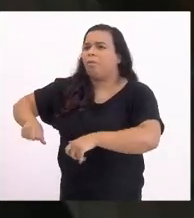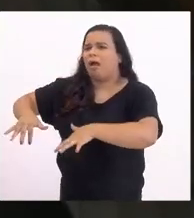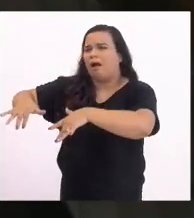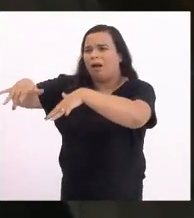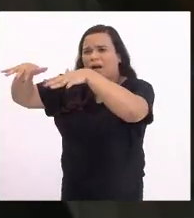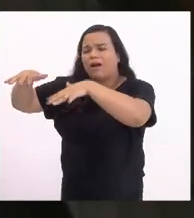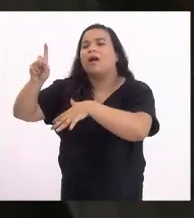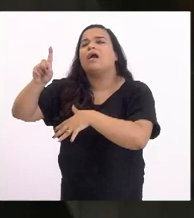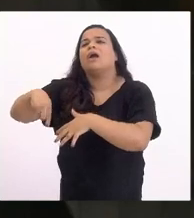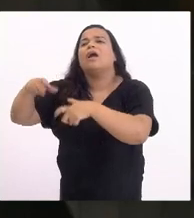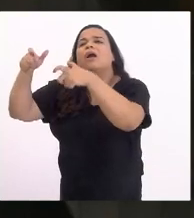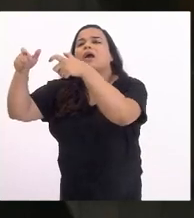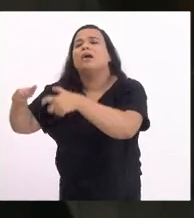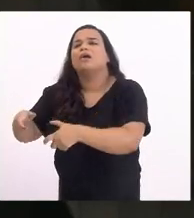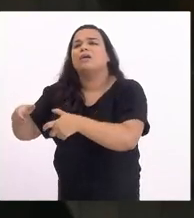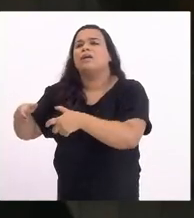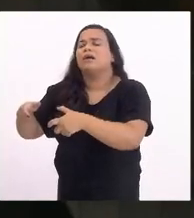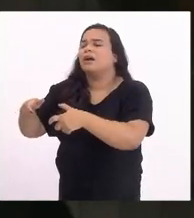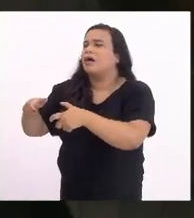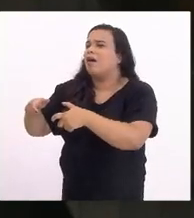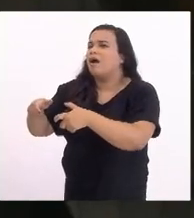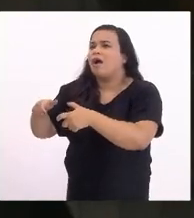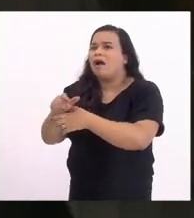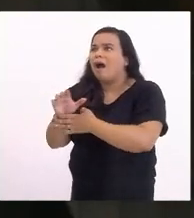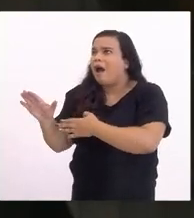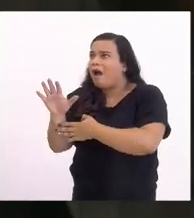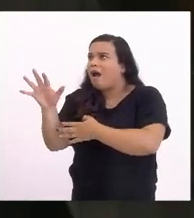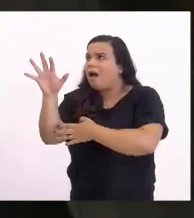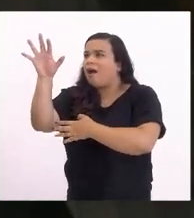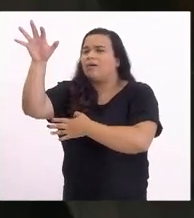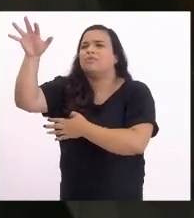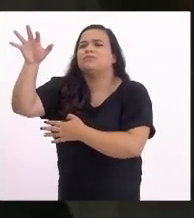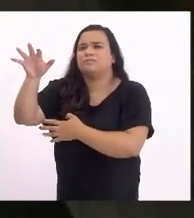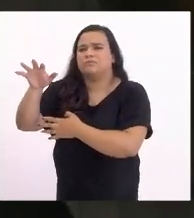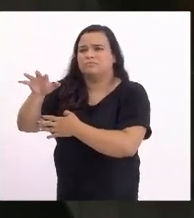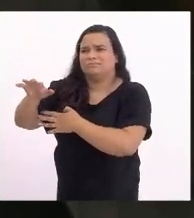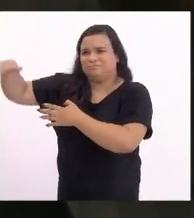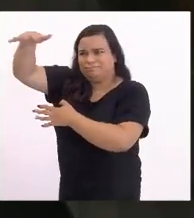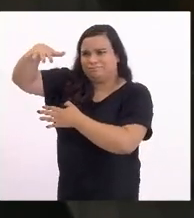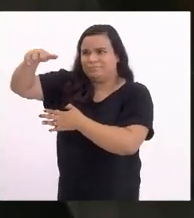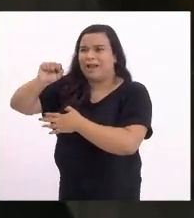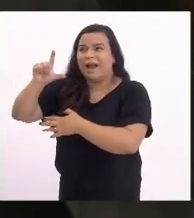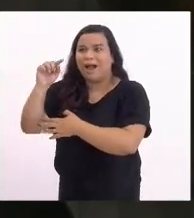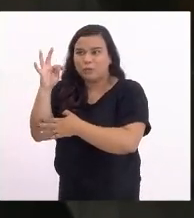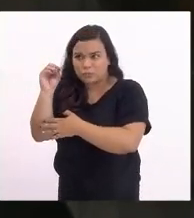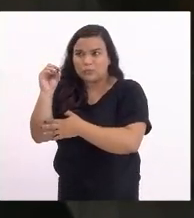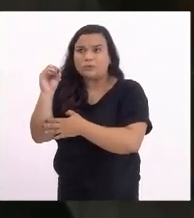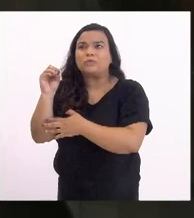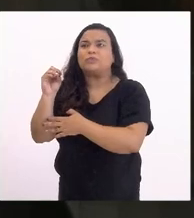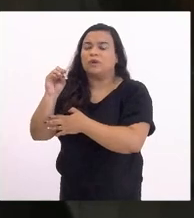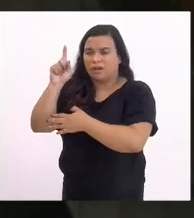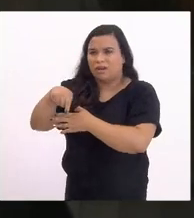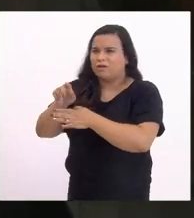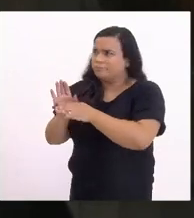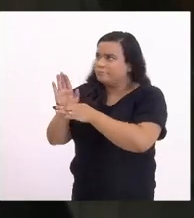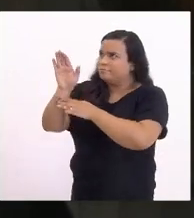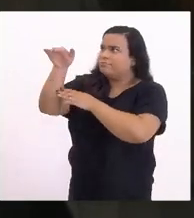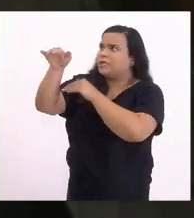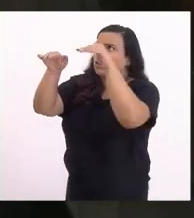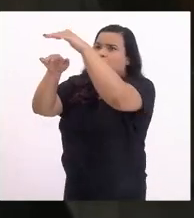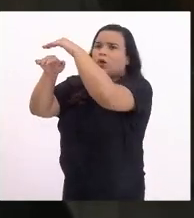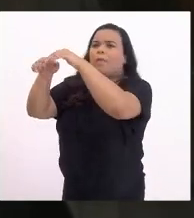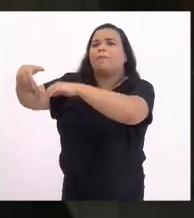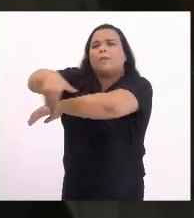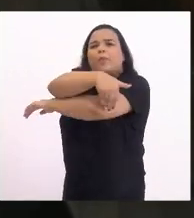a região do Alto da Serra, mas não apenas, né, mas sobretudo no Alto da Serra, ali no topo da Rua